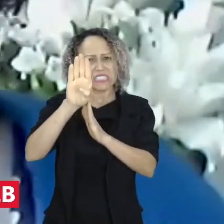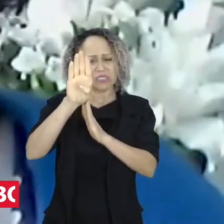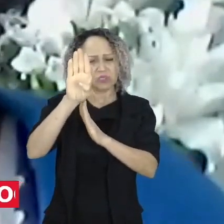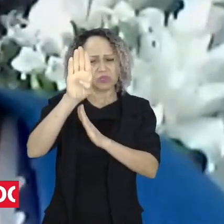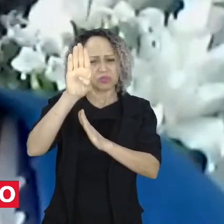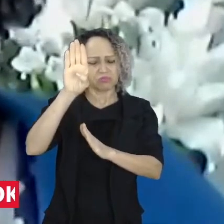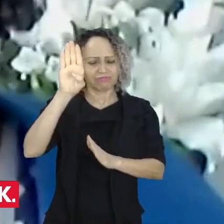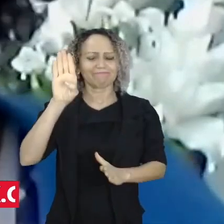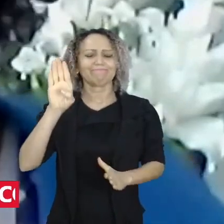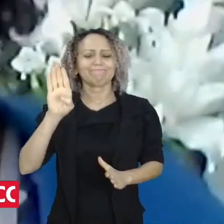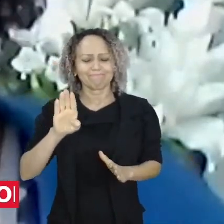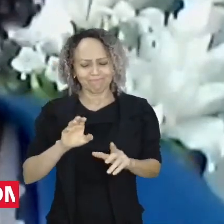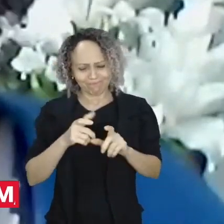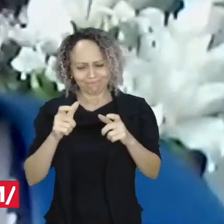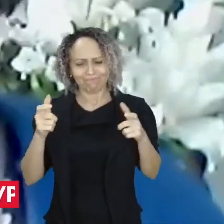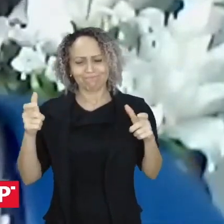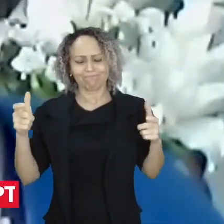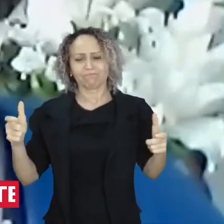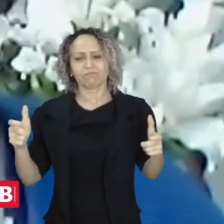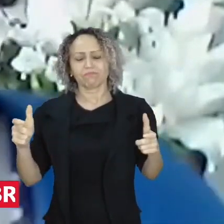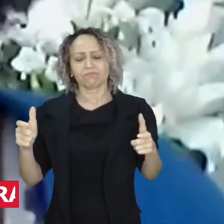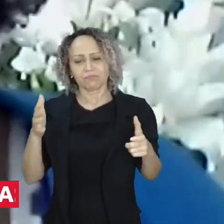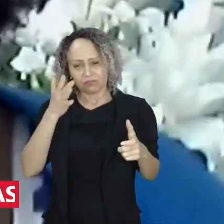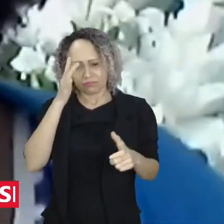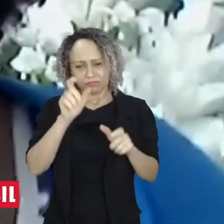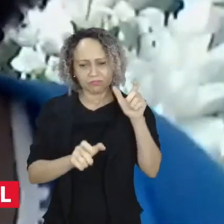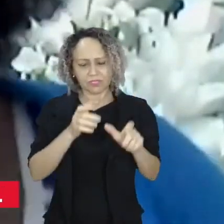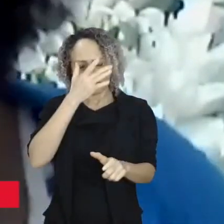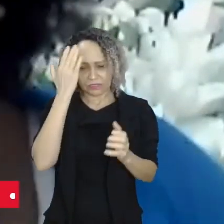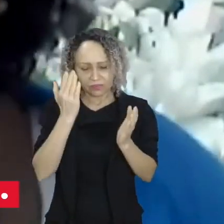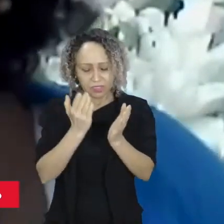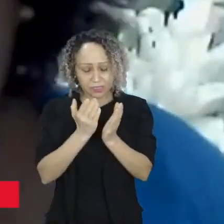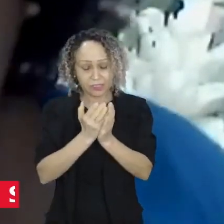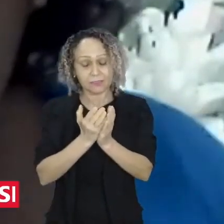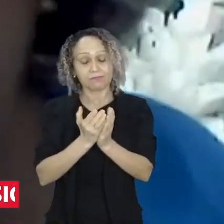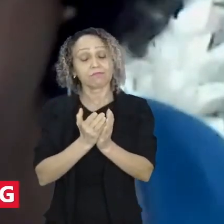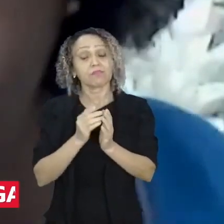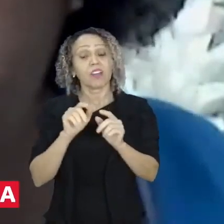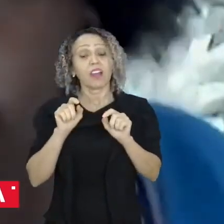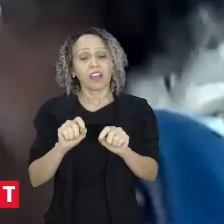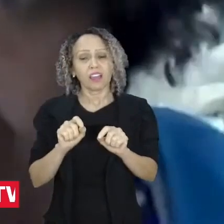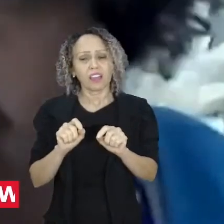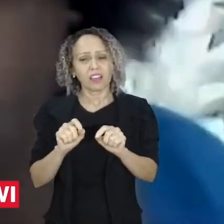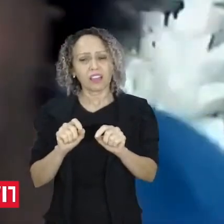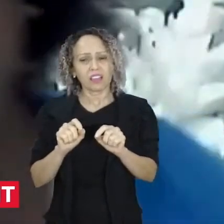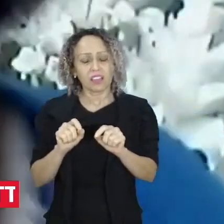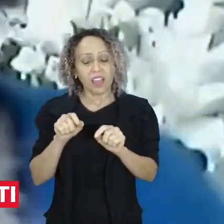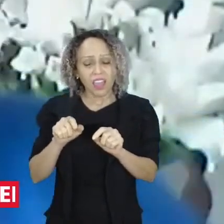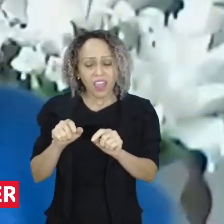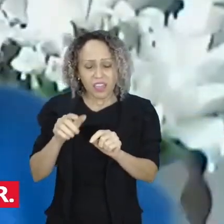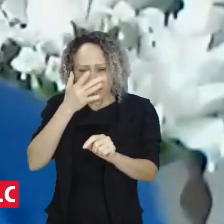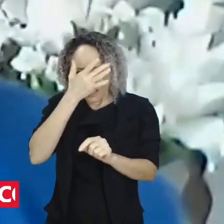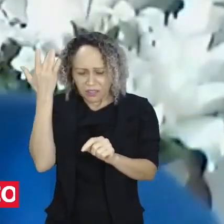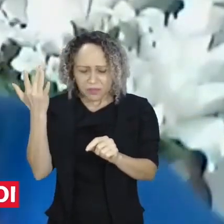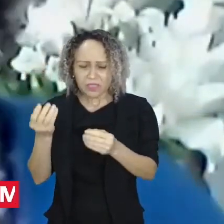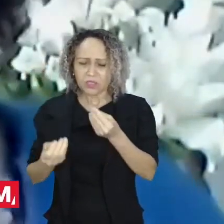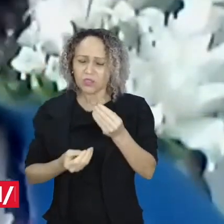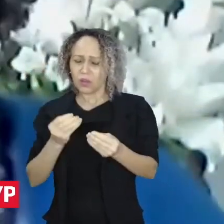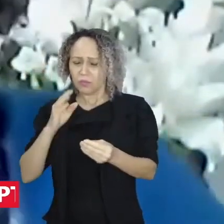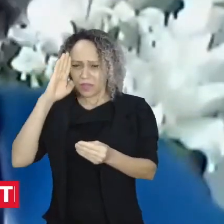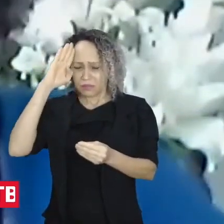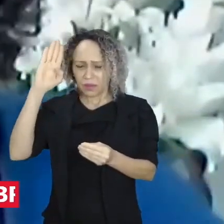as religiosidades. Nós, de forma nenhuma, deixamos de cumprir a Constituição, porque